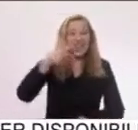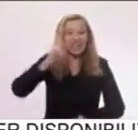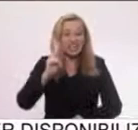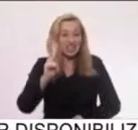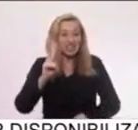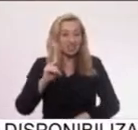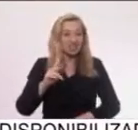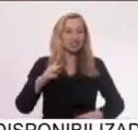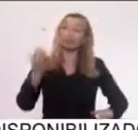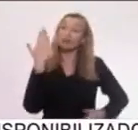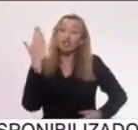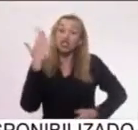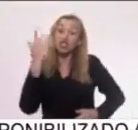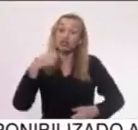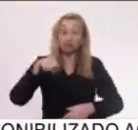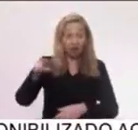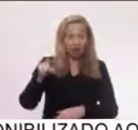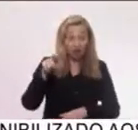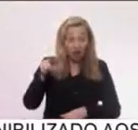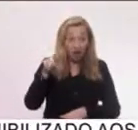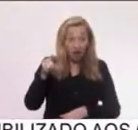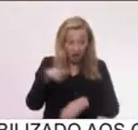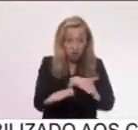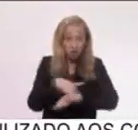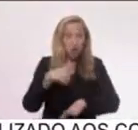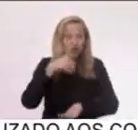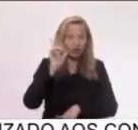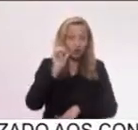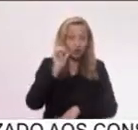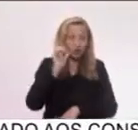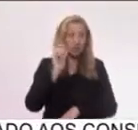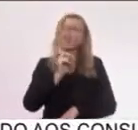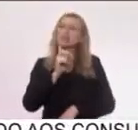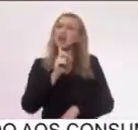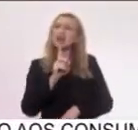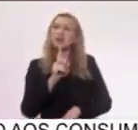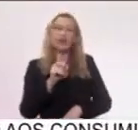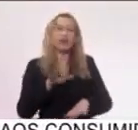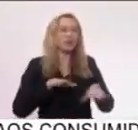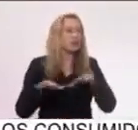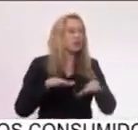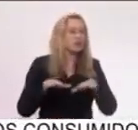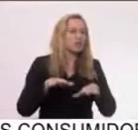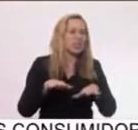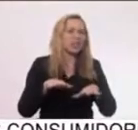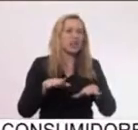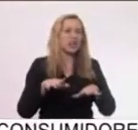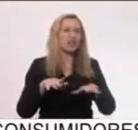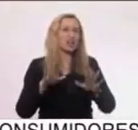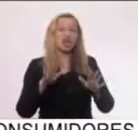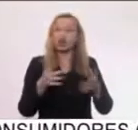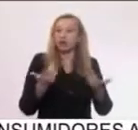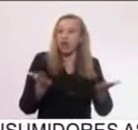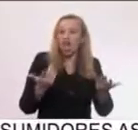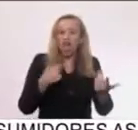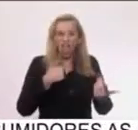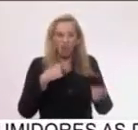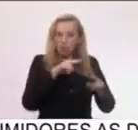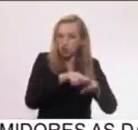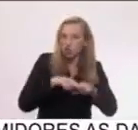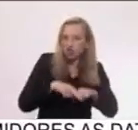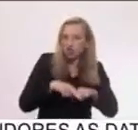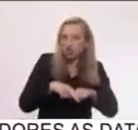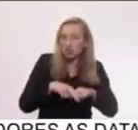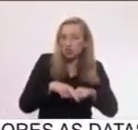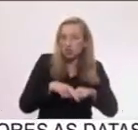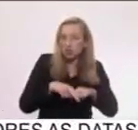vândalos, de marginais, que foram às ruas ontem, não para manifestar, até porque eu não vejo motivo